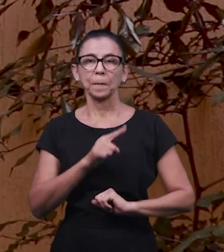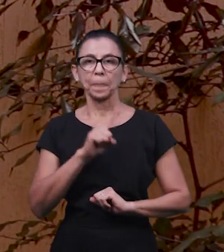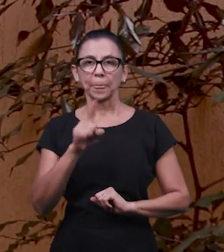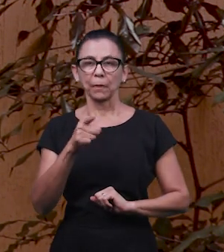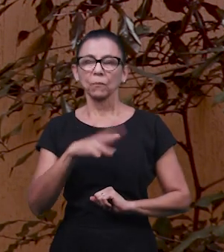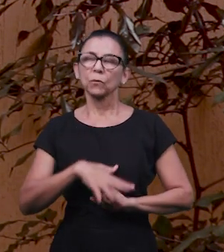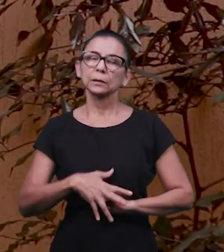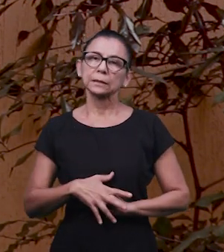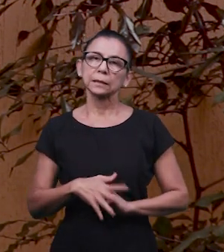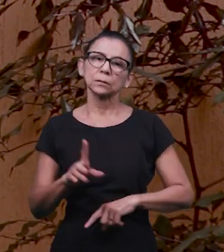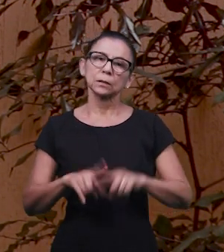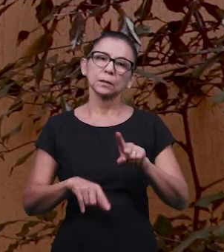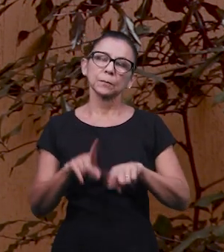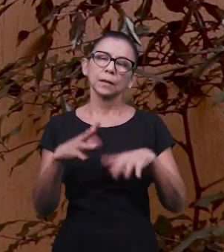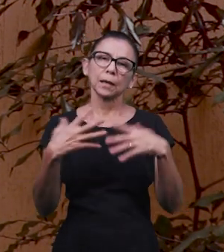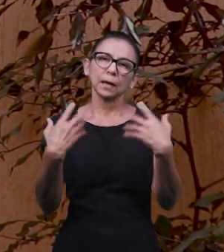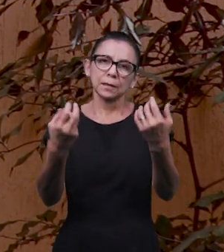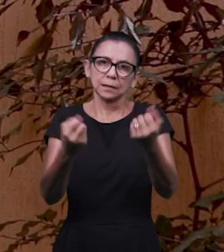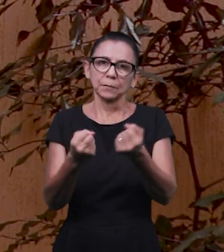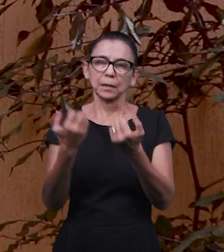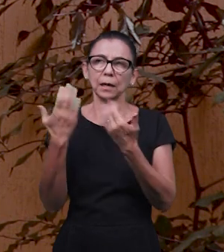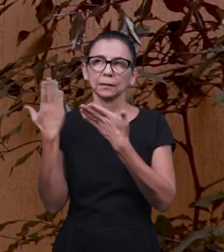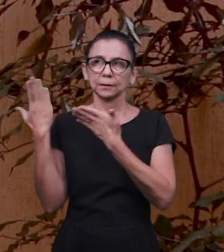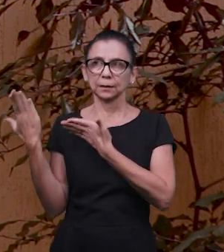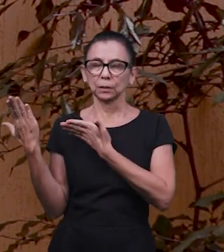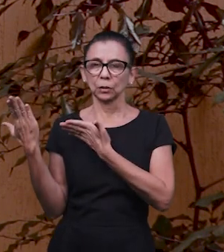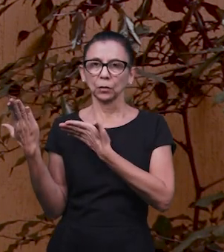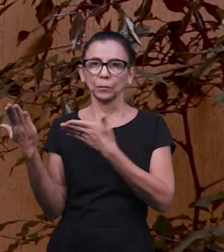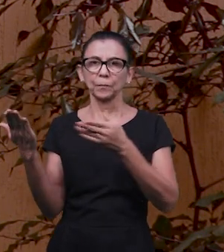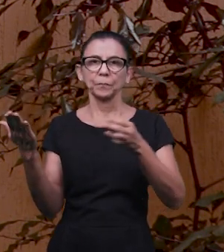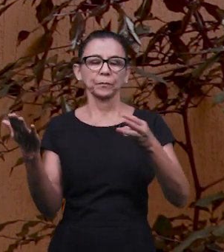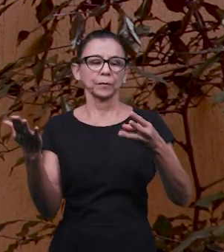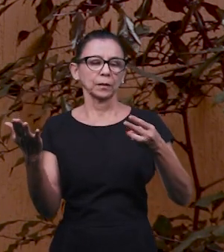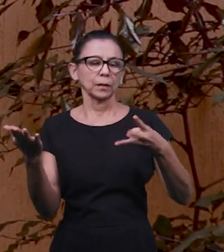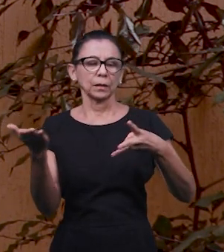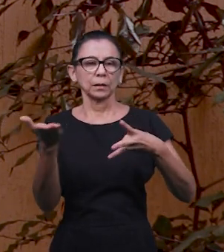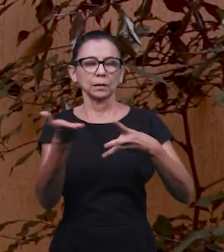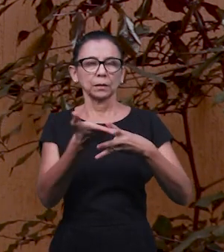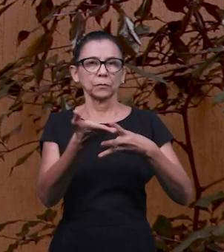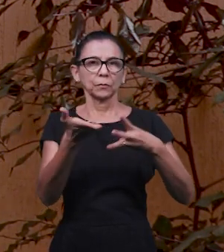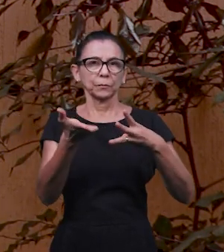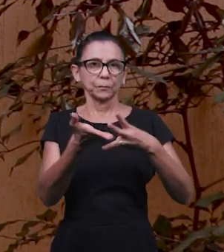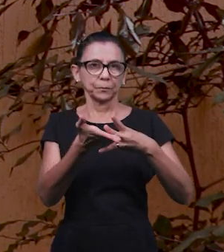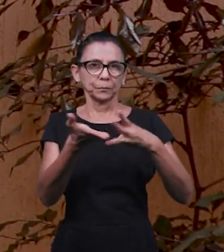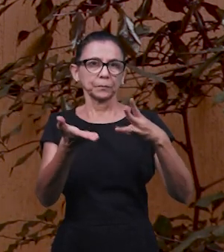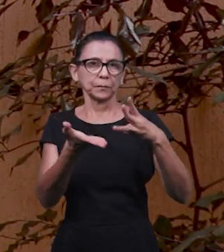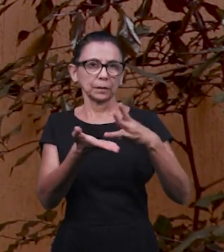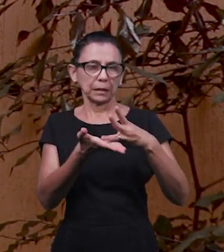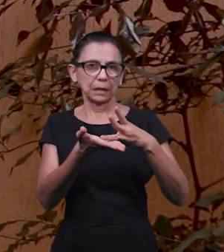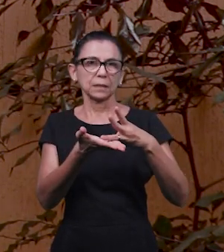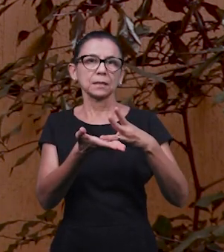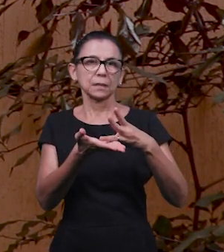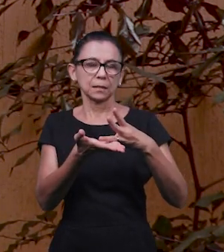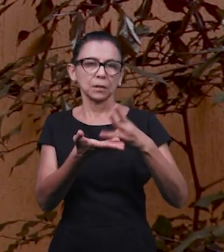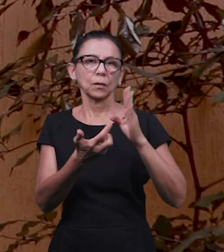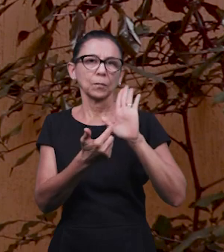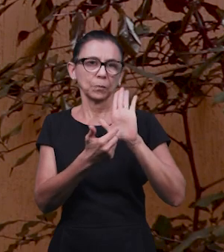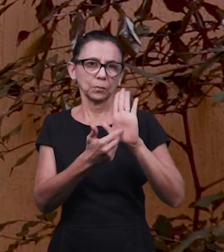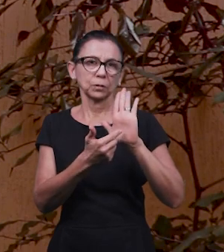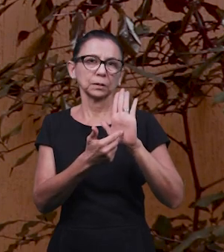A paz do Senhor, irmãos. Hoje continuaremos respondendo algumas dúvidas em relação ao